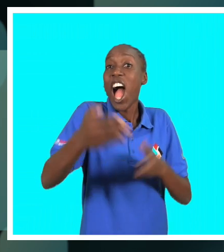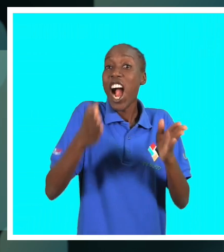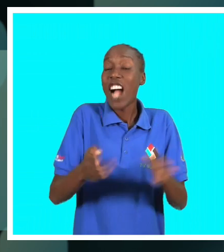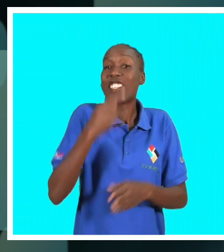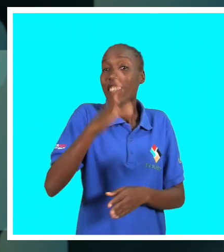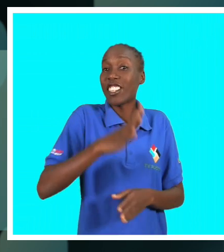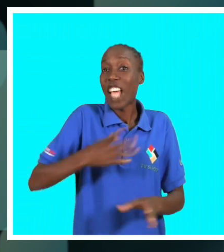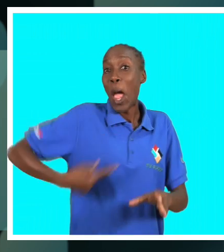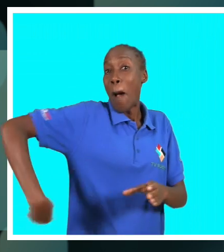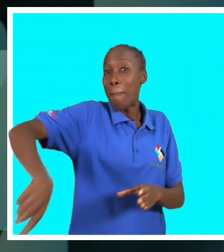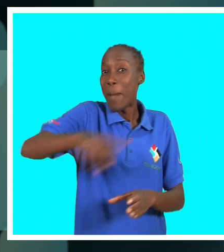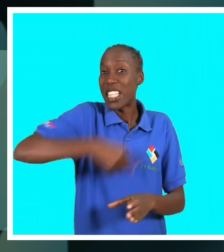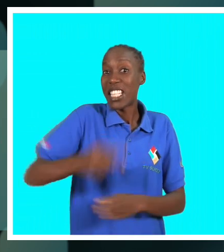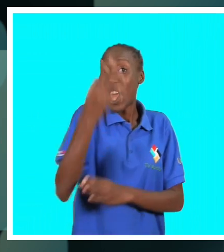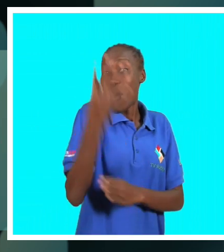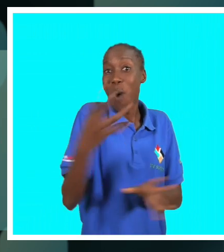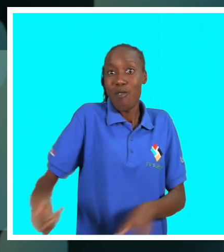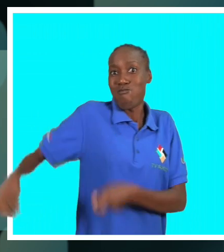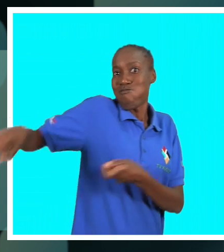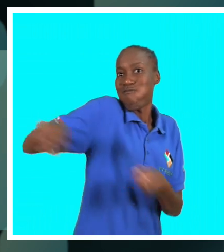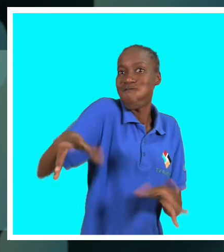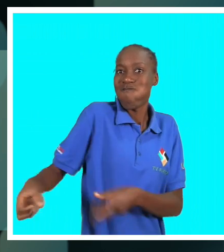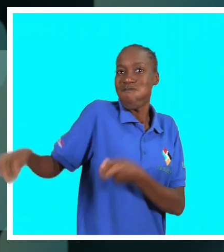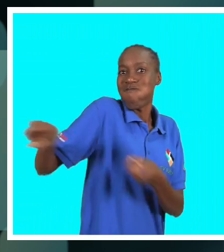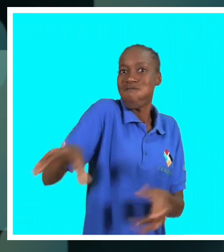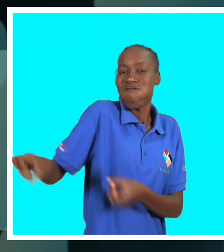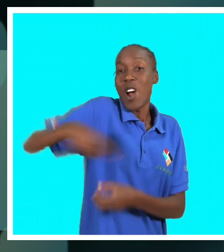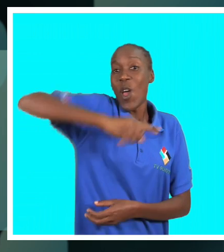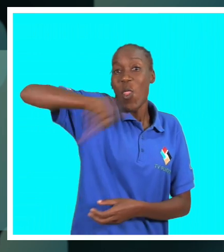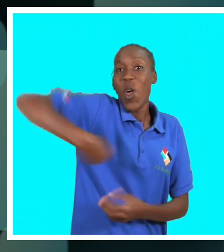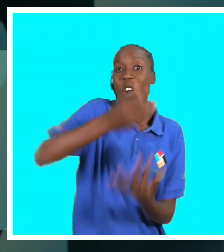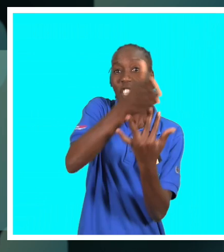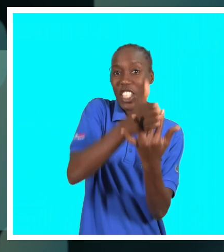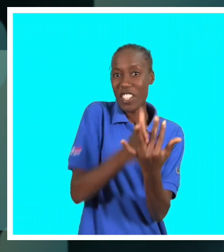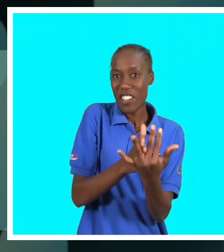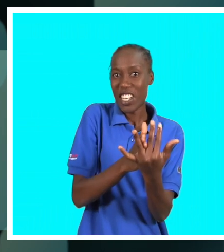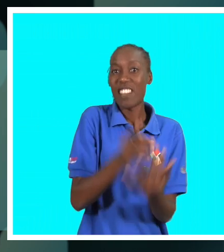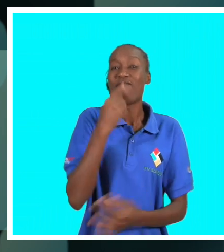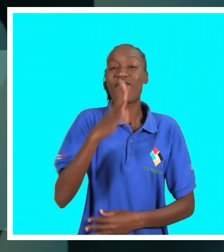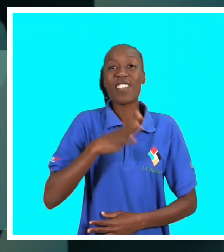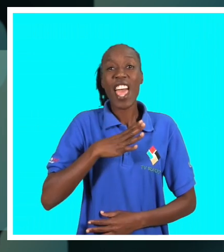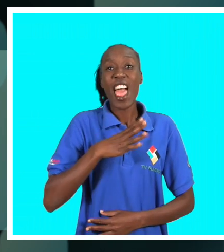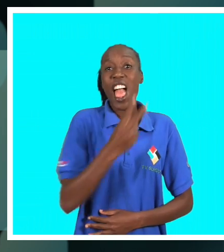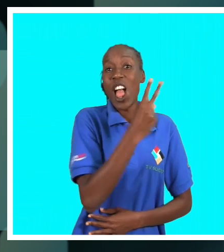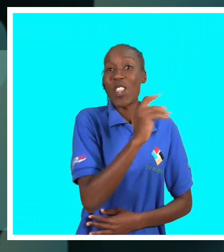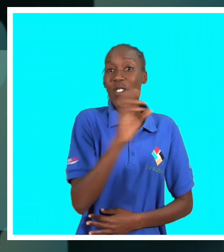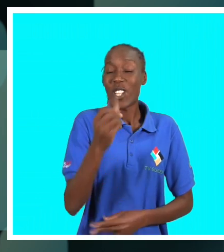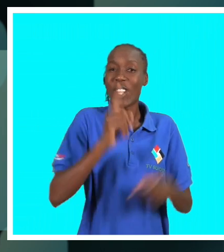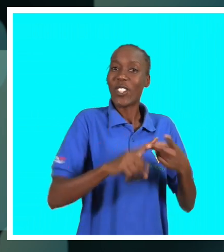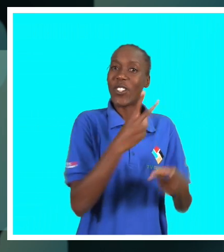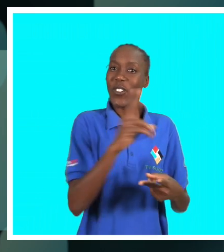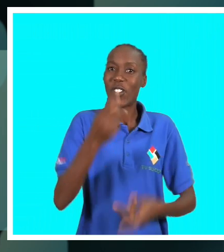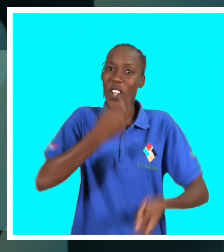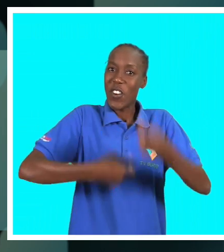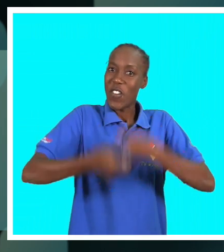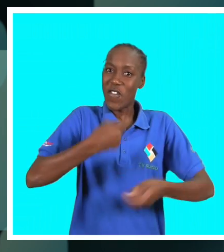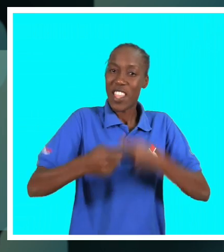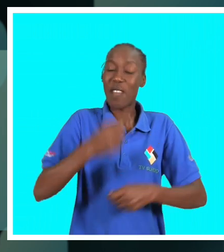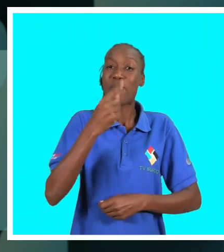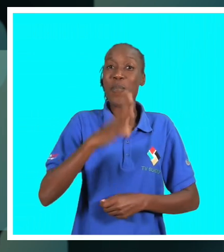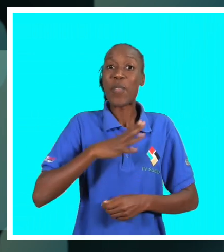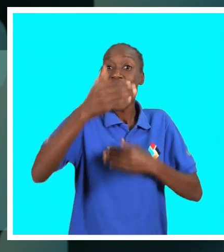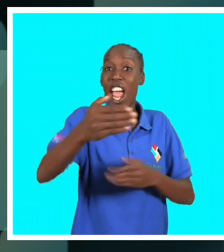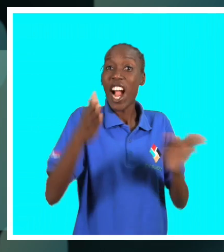a caixa entra 4 bacias, que nós dividimos, então essa bacia estamos vendendo por 200,